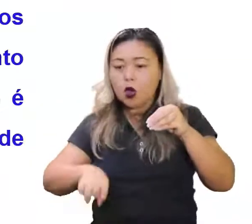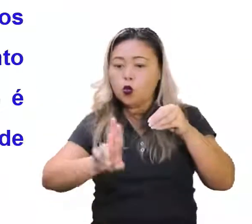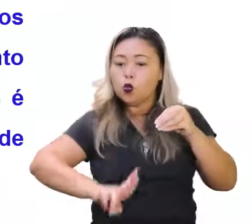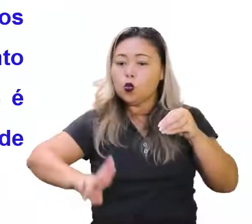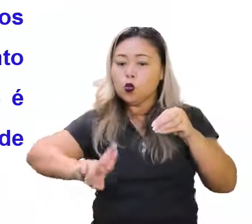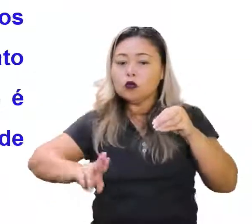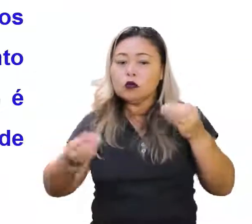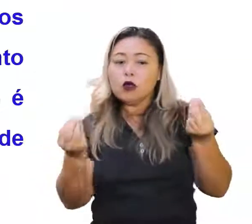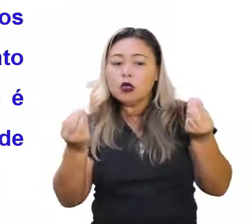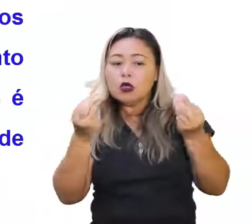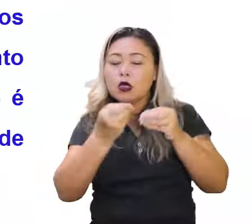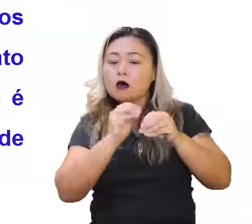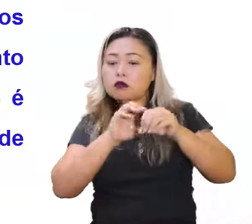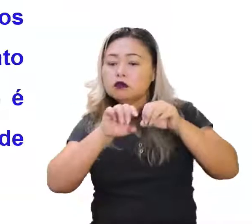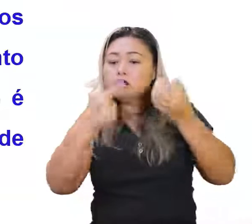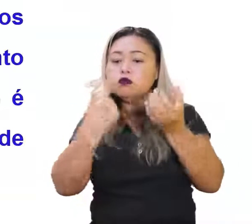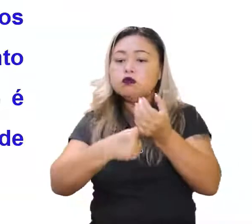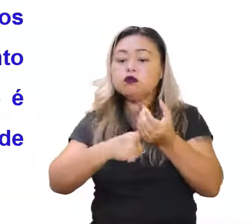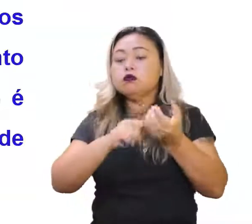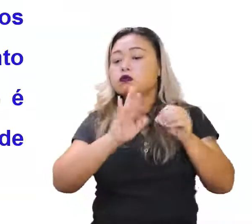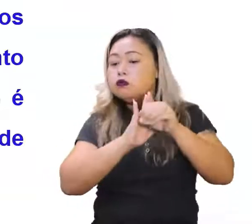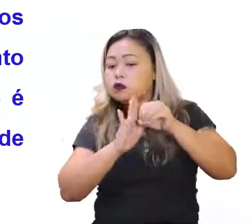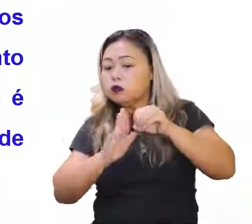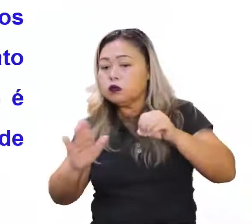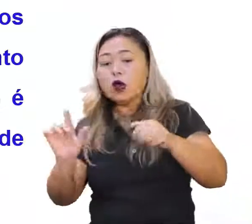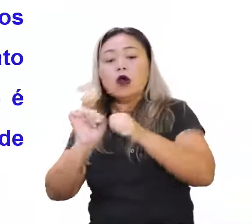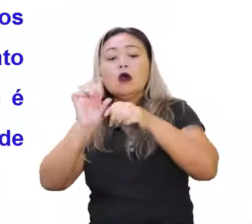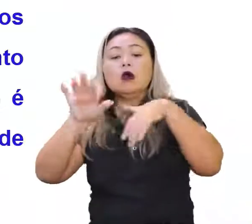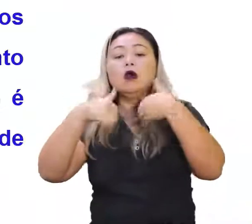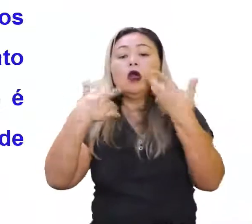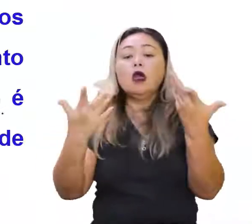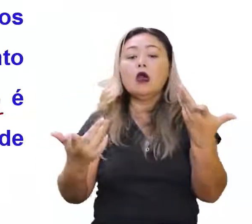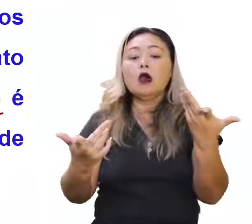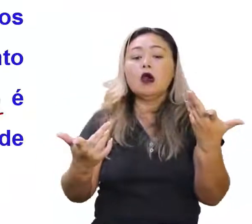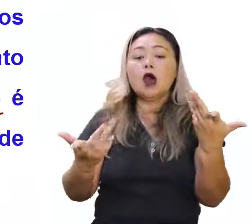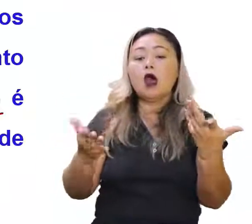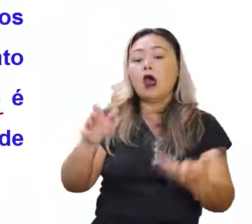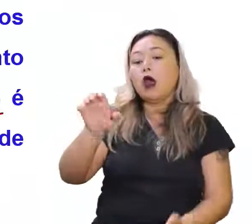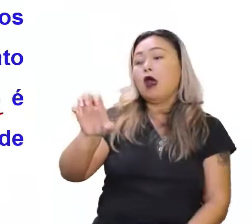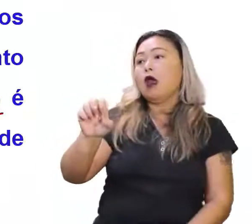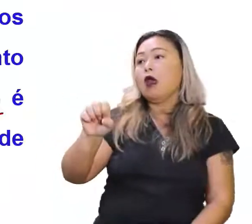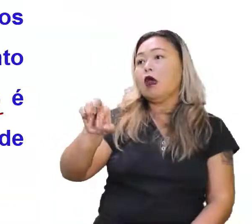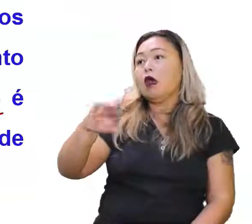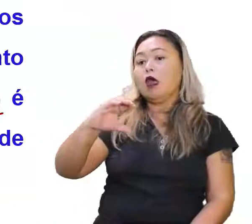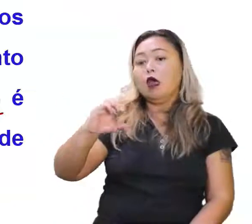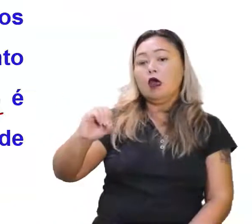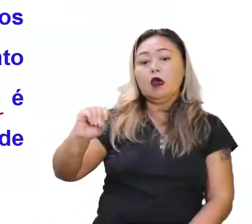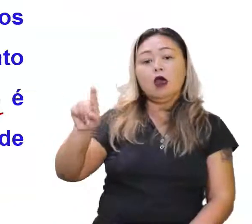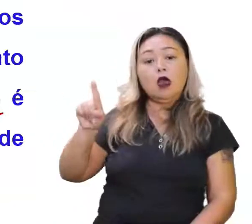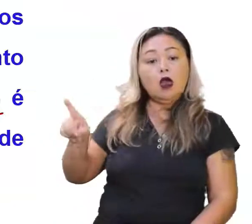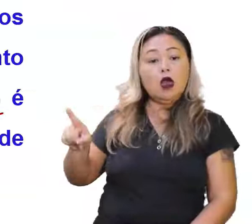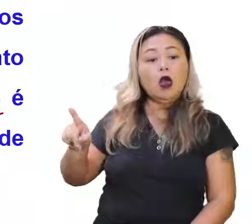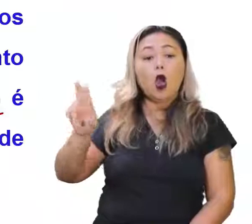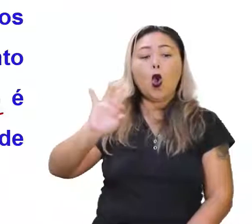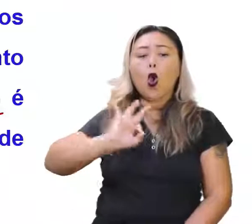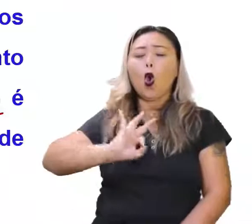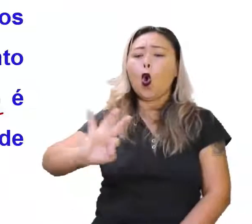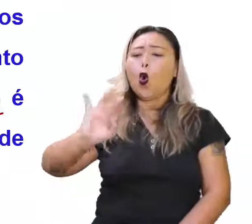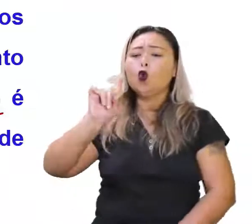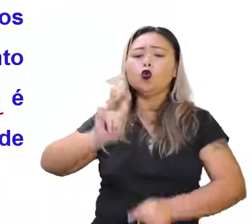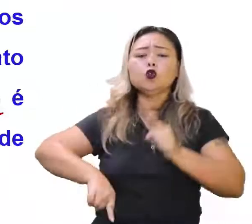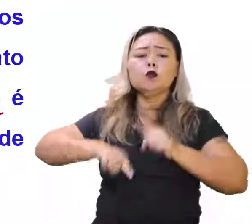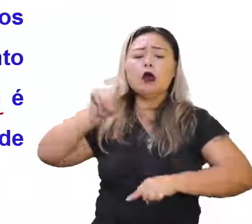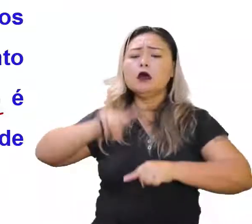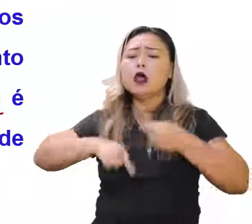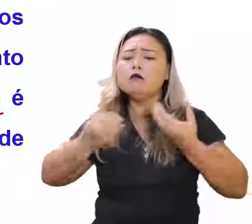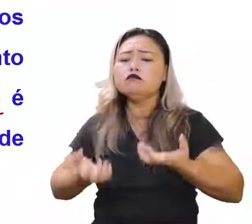para fazer preenchimento da salsicha, da linguiça. Já o esterco, que nós estamos enfatizando, é ótimo material para